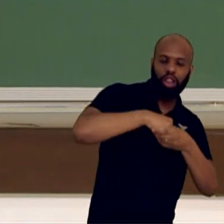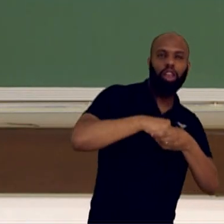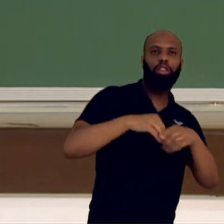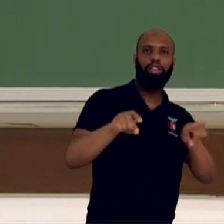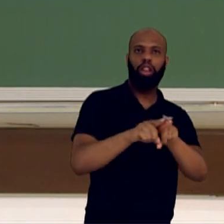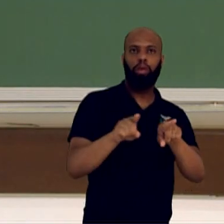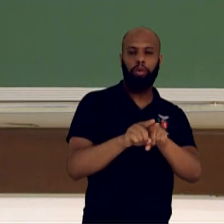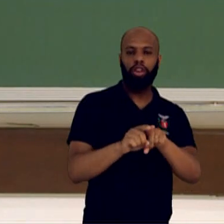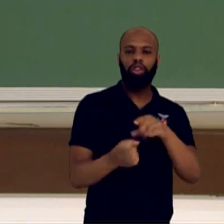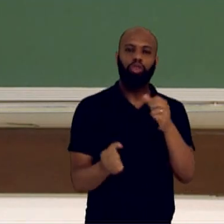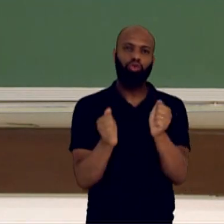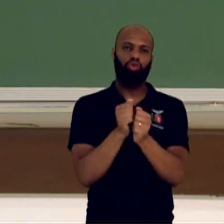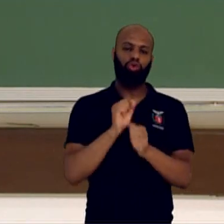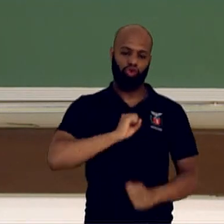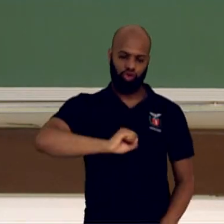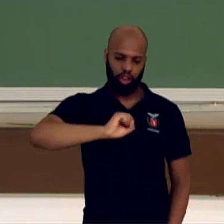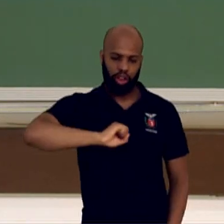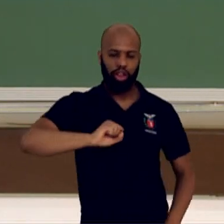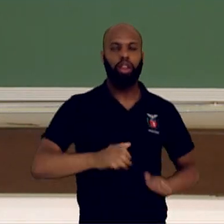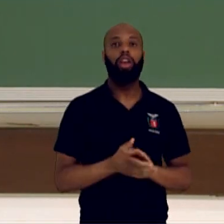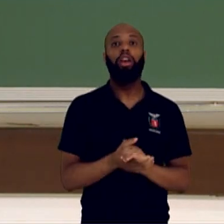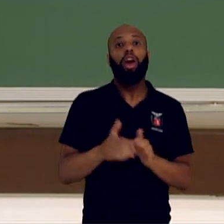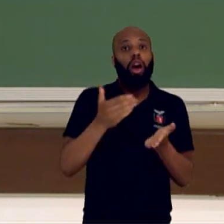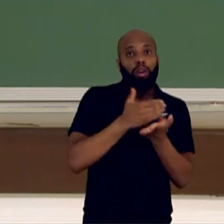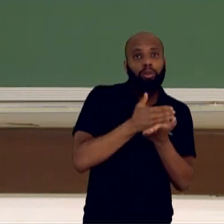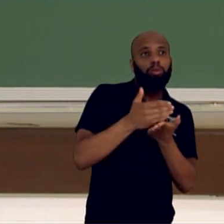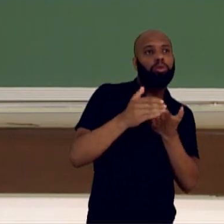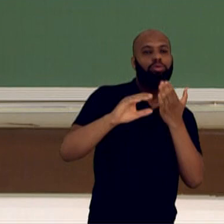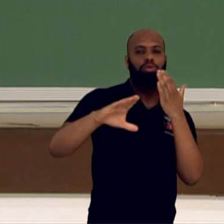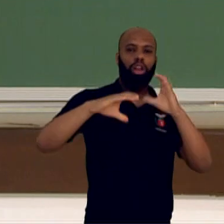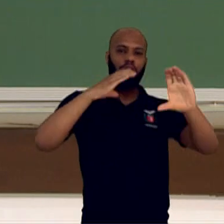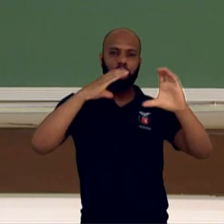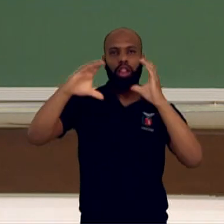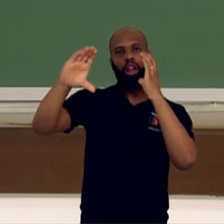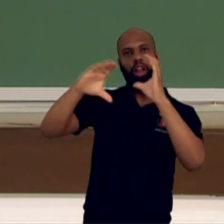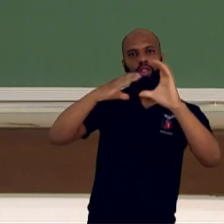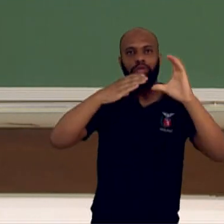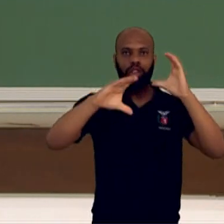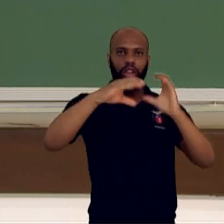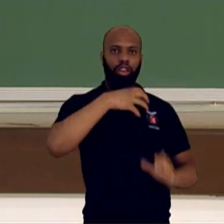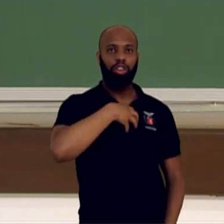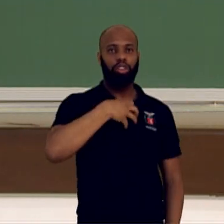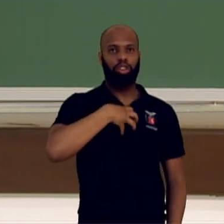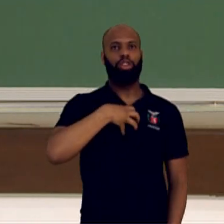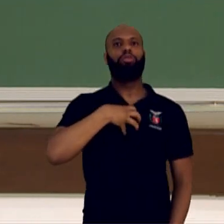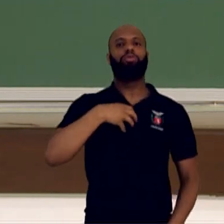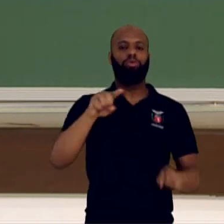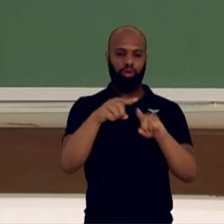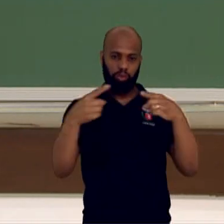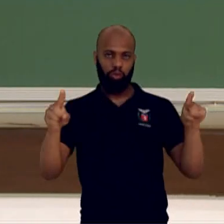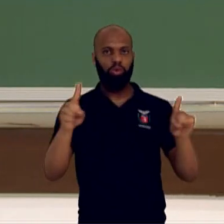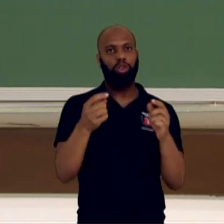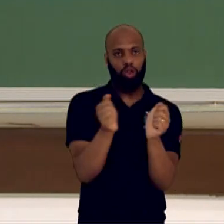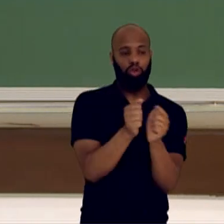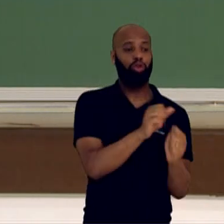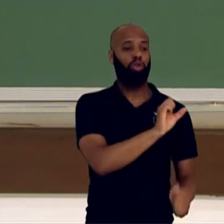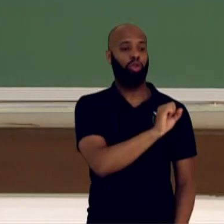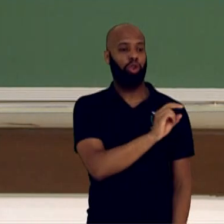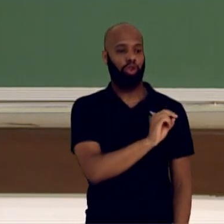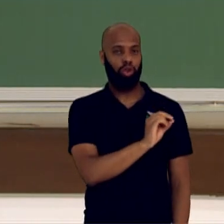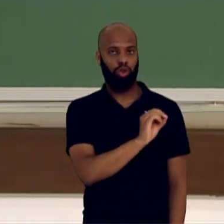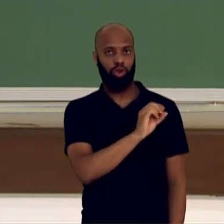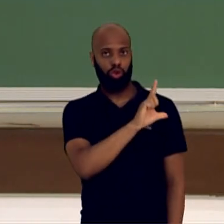formação aí do funk, certo? E daí ele começou a cantar esse estilo de música também, além do soul, e trouxe aí